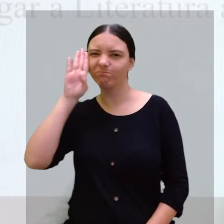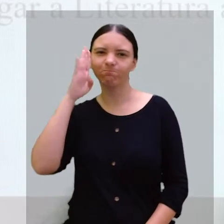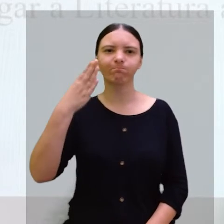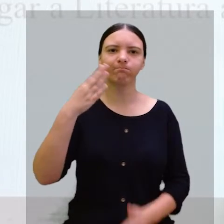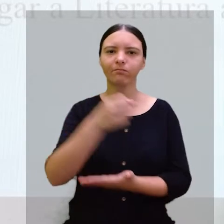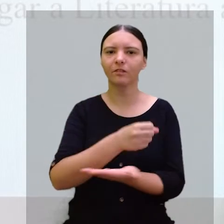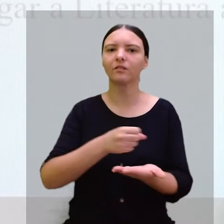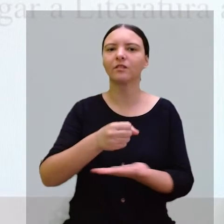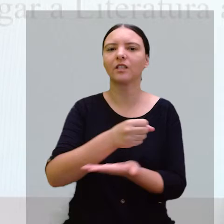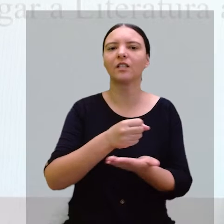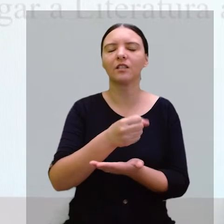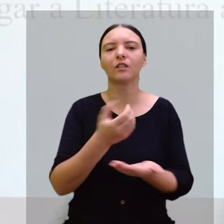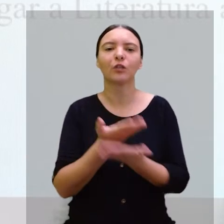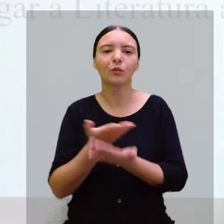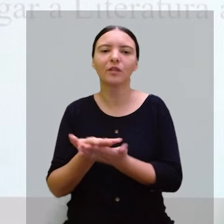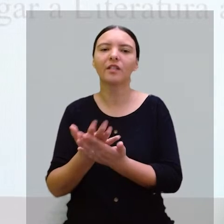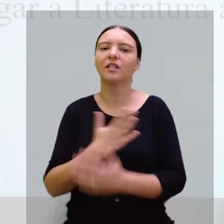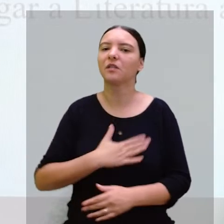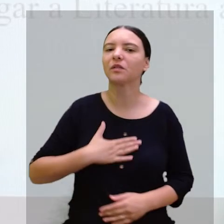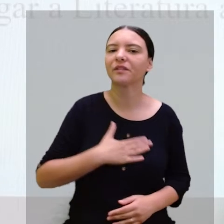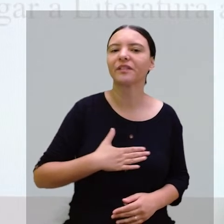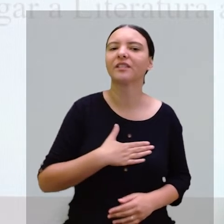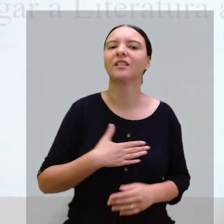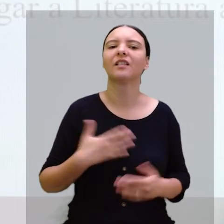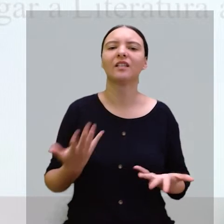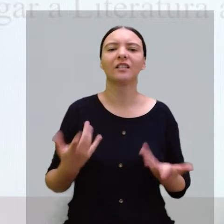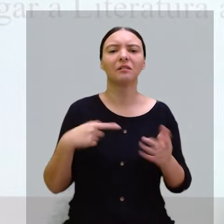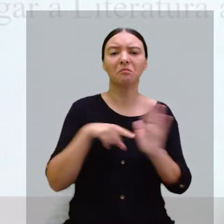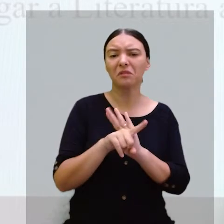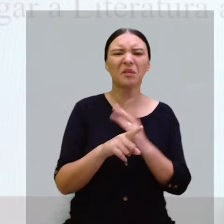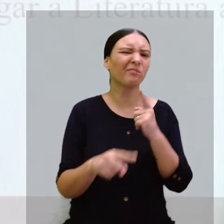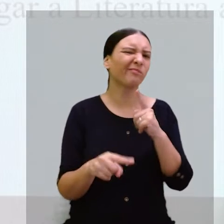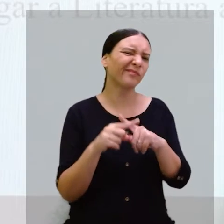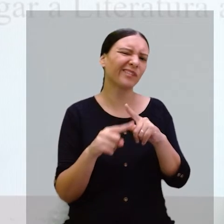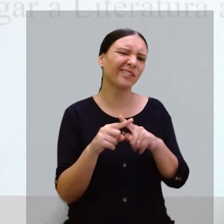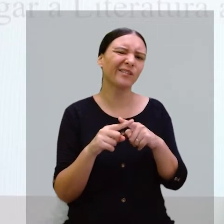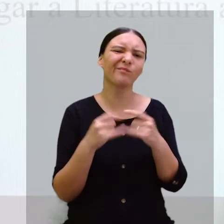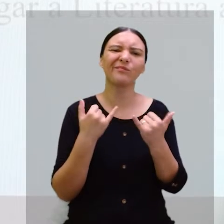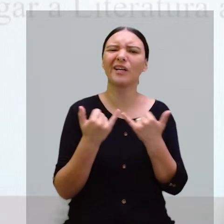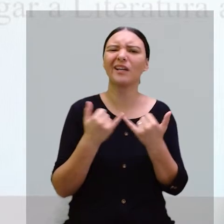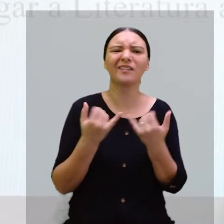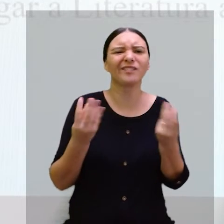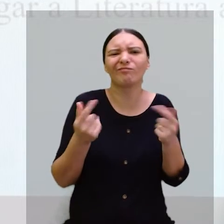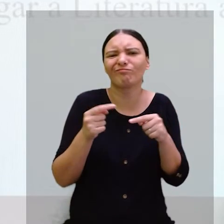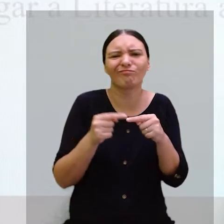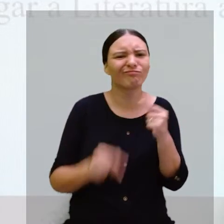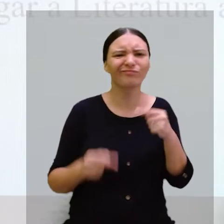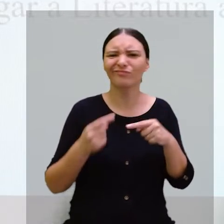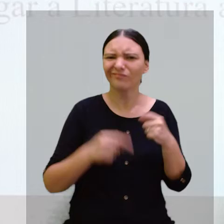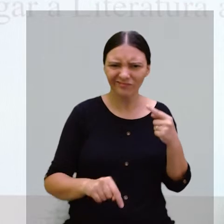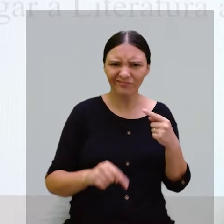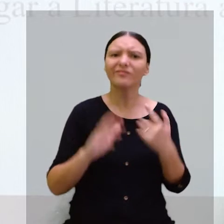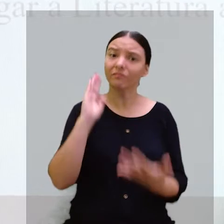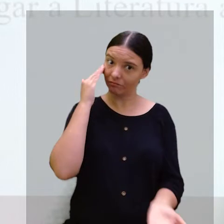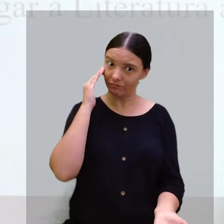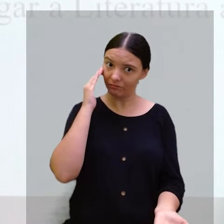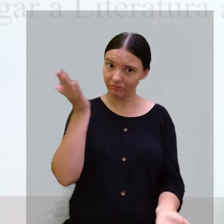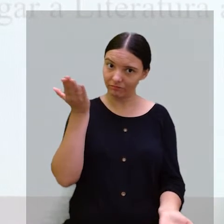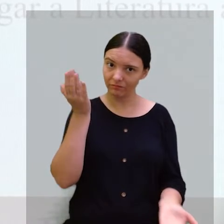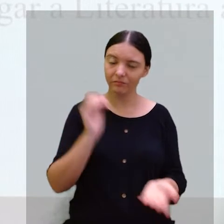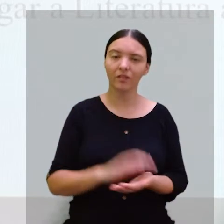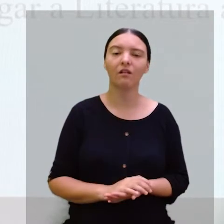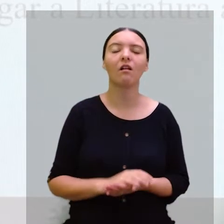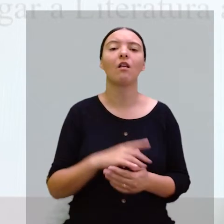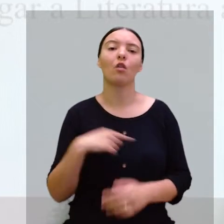básico querer estudar isso e gostar de estudar isso, que perguntar o porquê parece meio descabido, entende? A